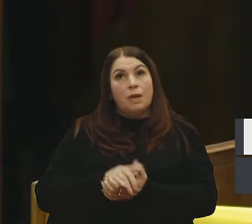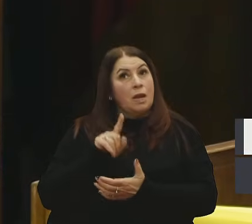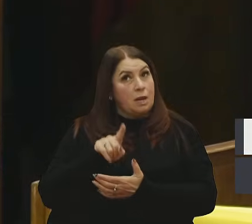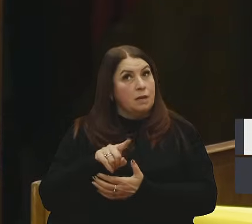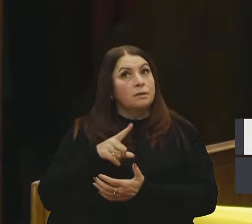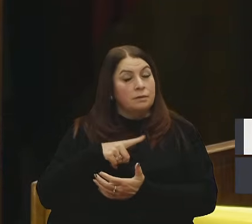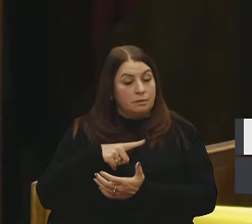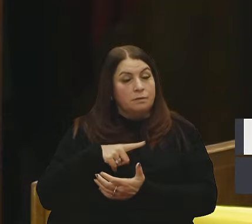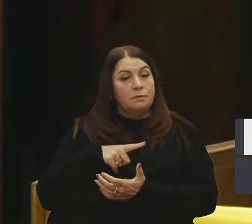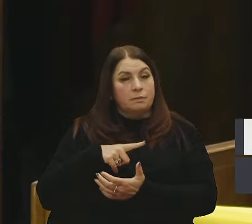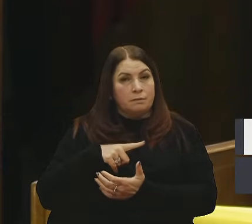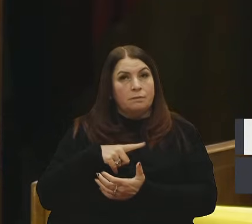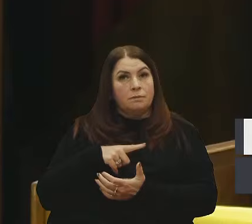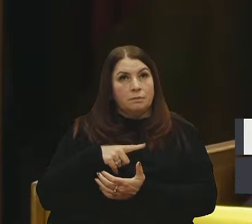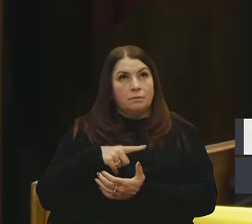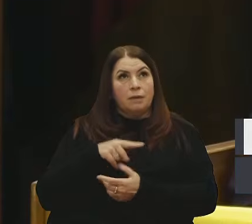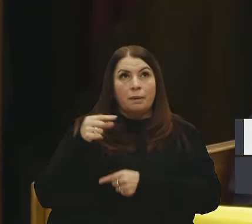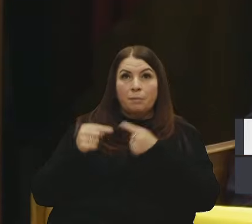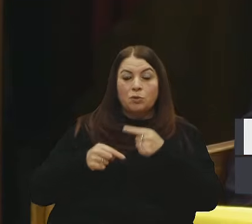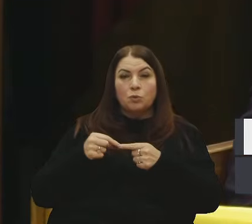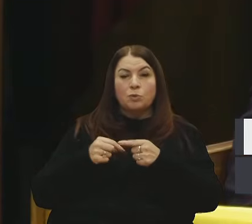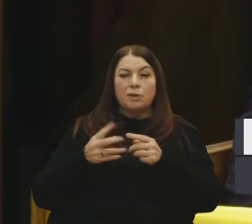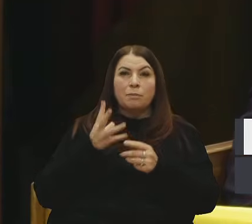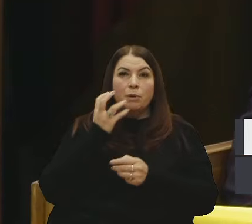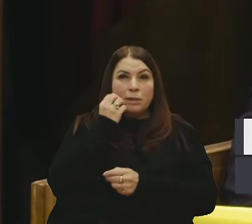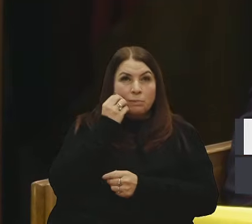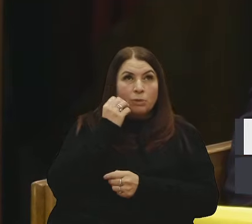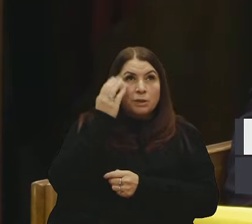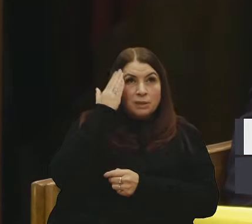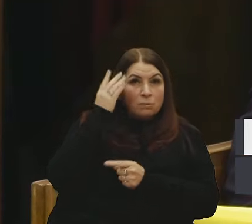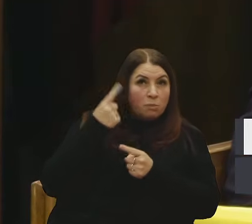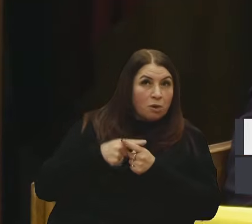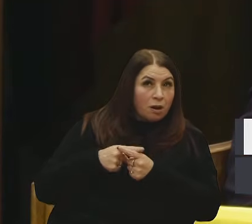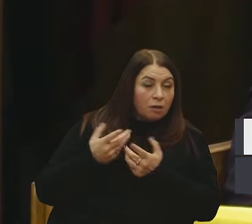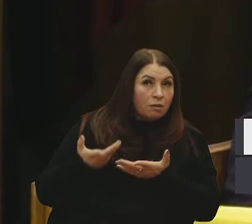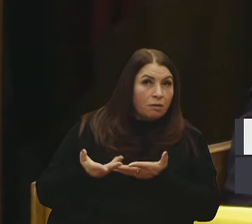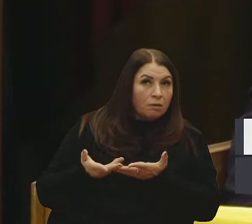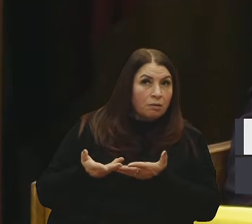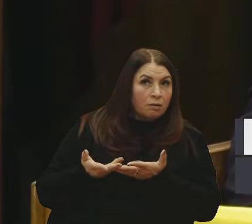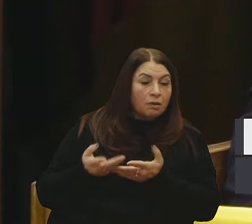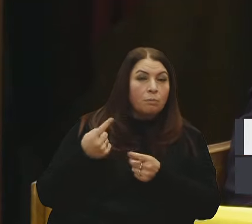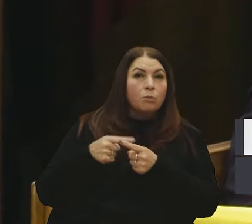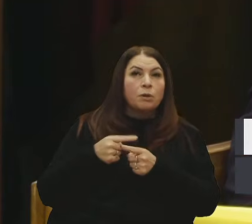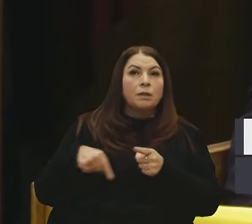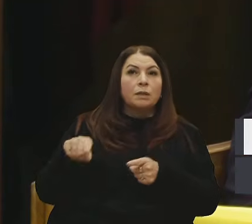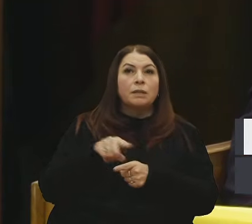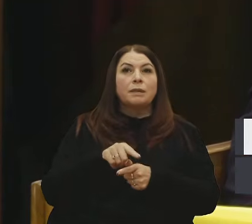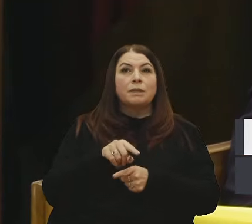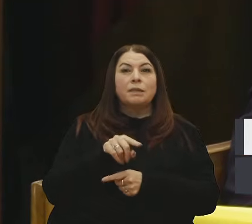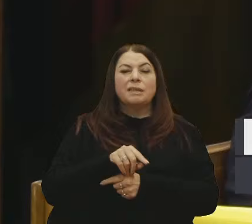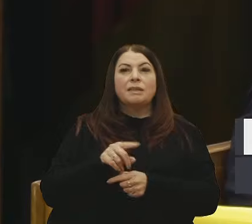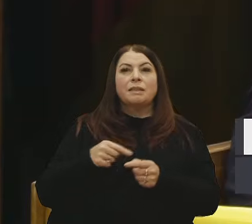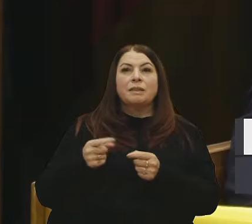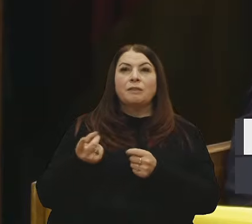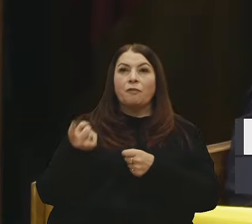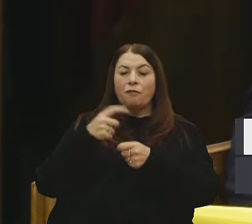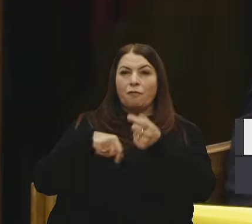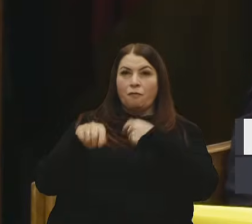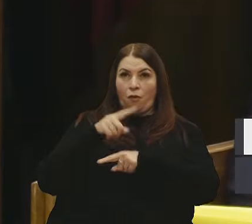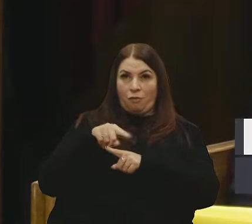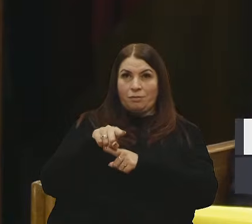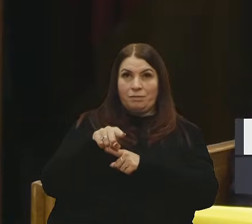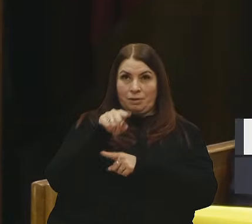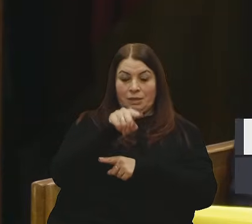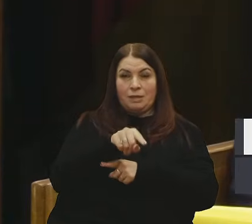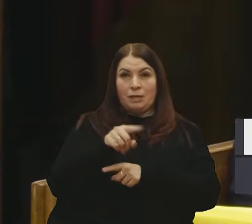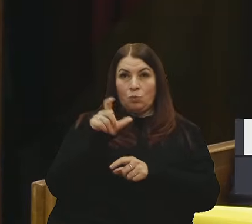tem. Para discutir patrimônio, sabe por quê, gente? Porque os patrimônios chamados reversíveis